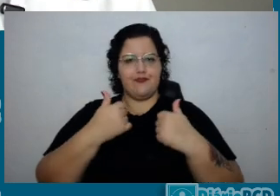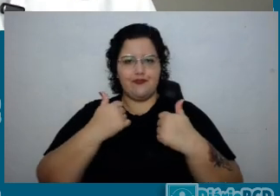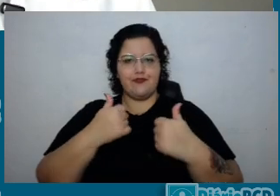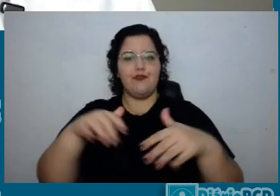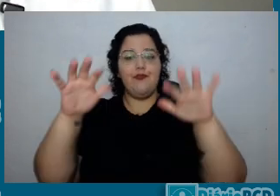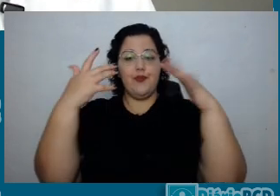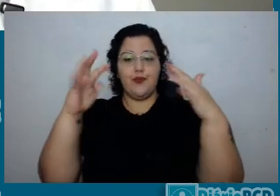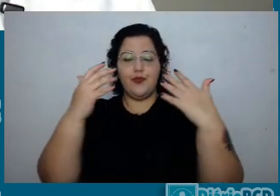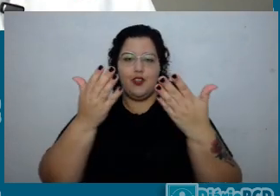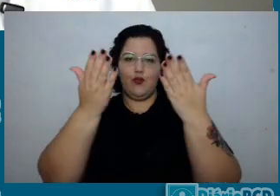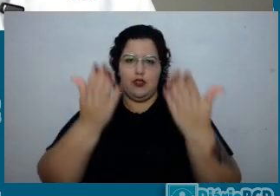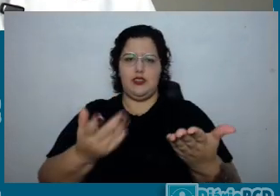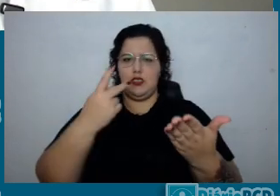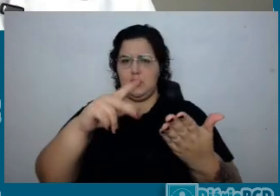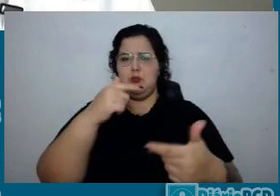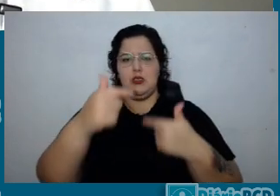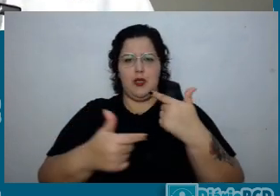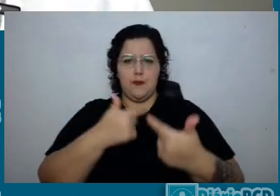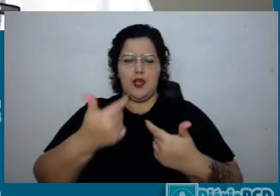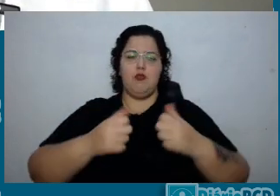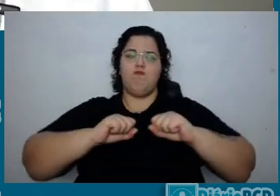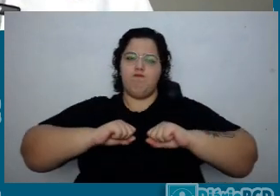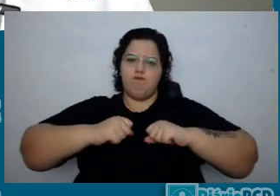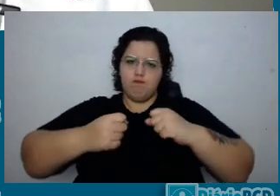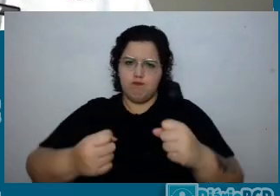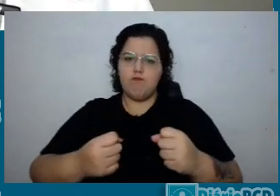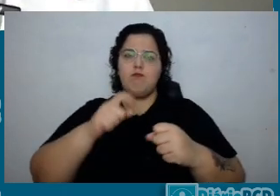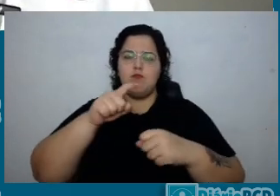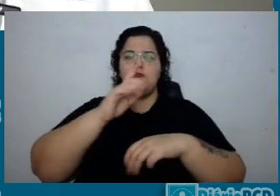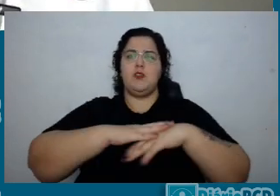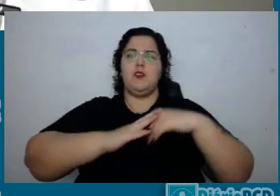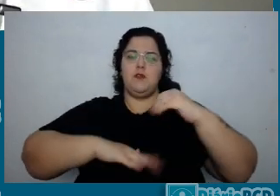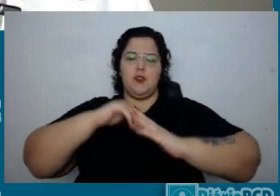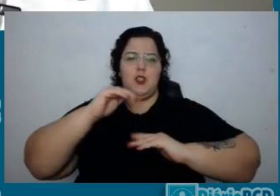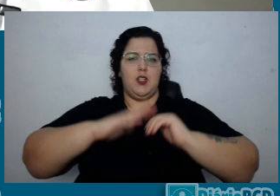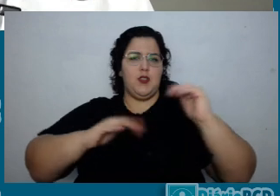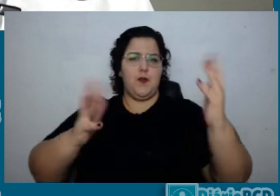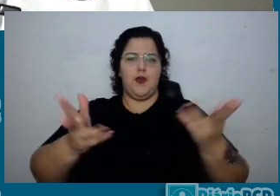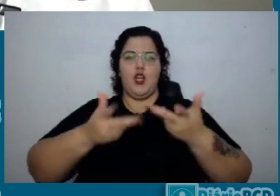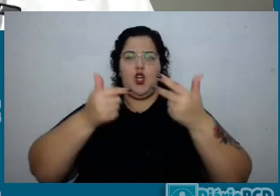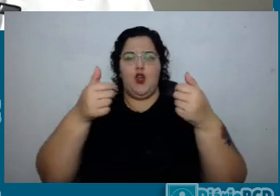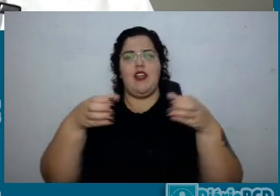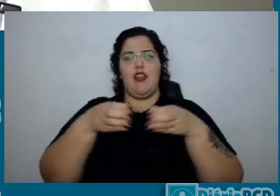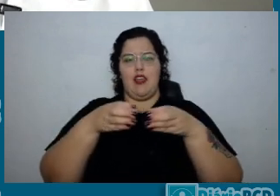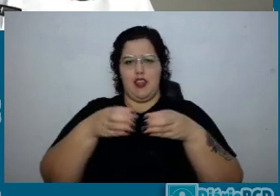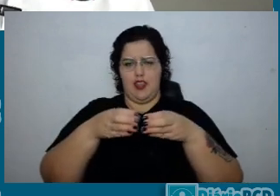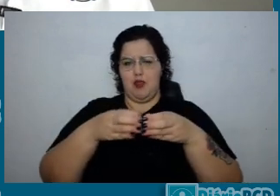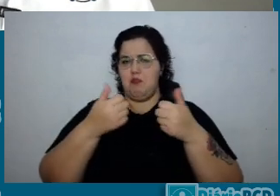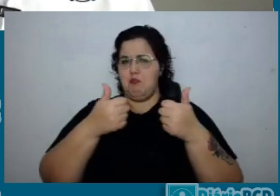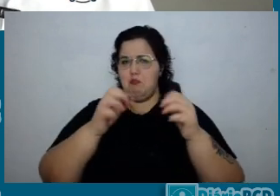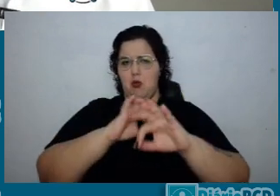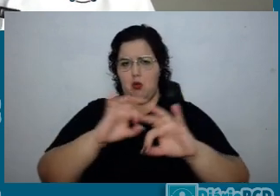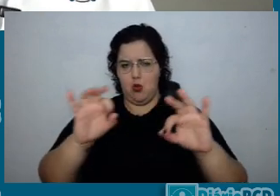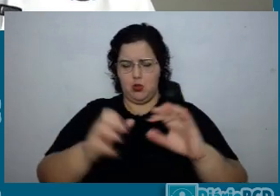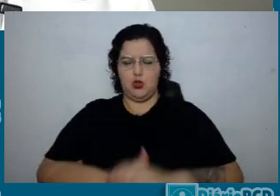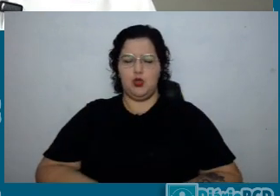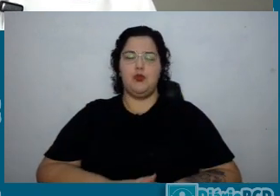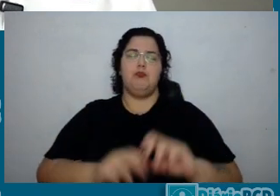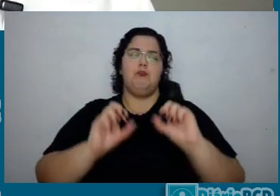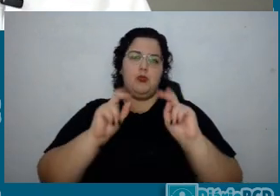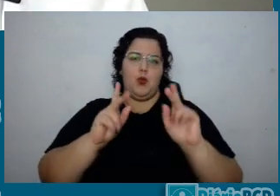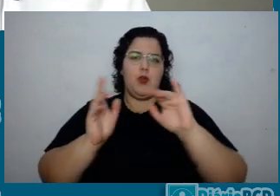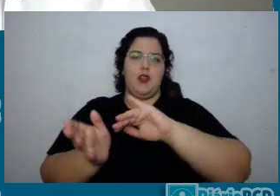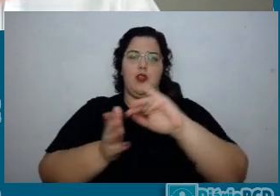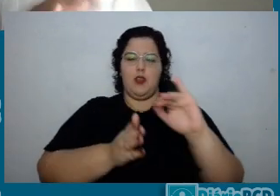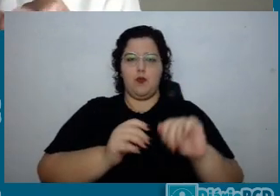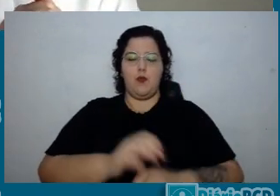Quero parabenizar você pelo seu trabalho e pela sua equipe, viu? Você tem uma equipe sensacional, parabéns a todos da sua equipe, viu? Mas